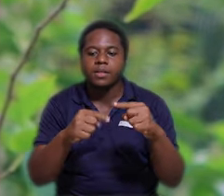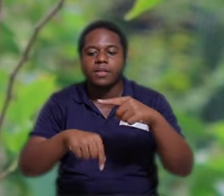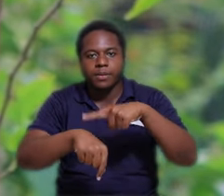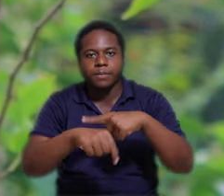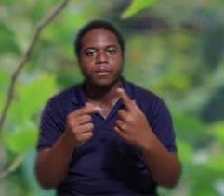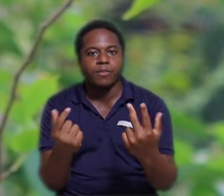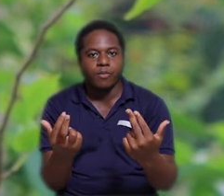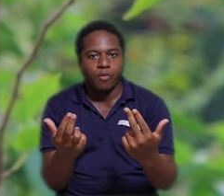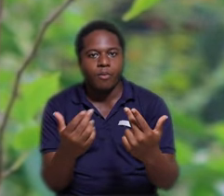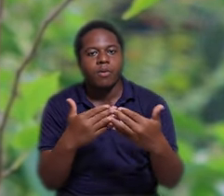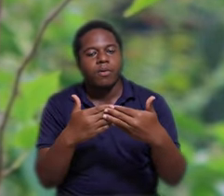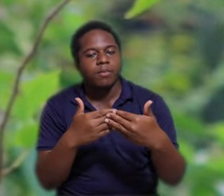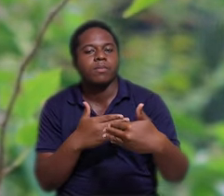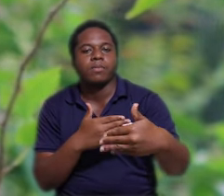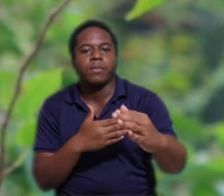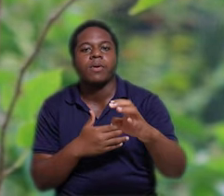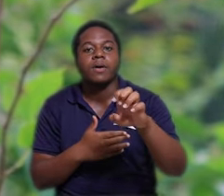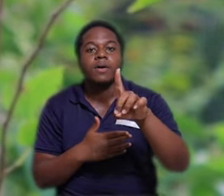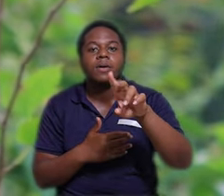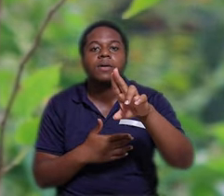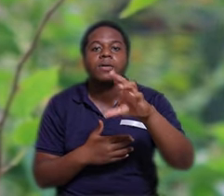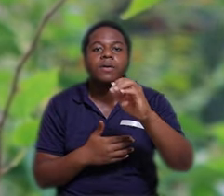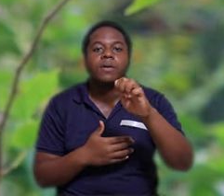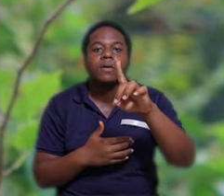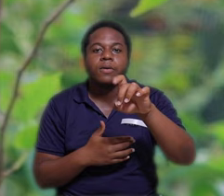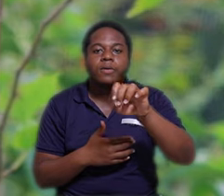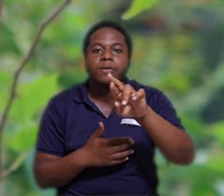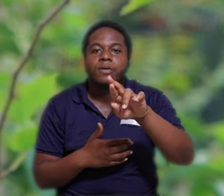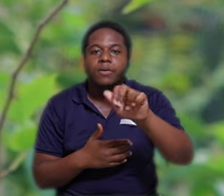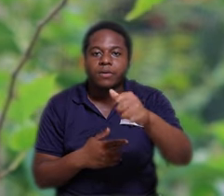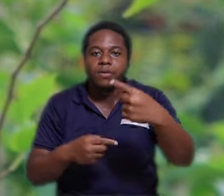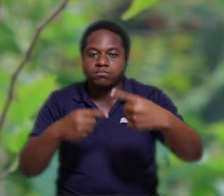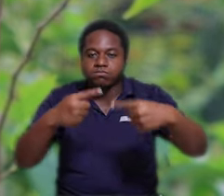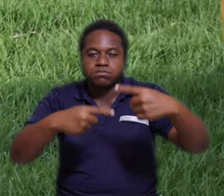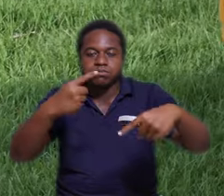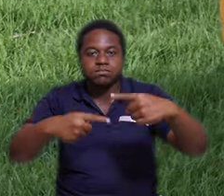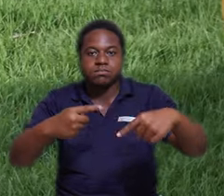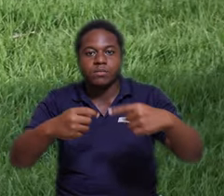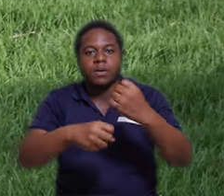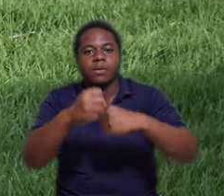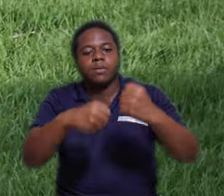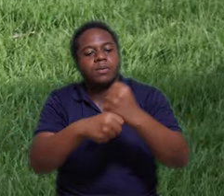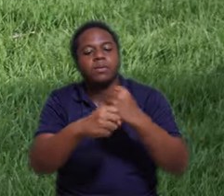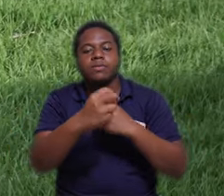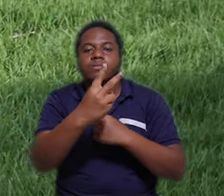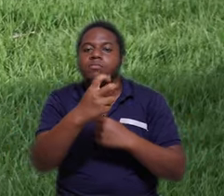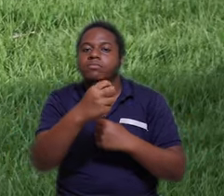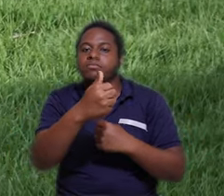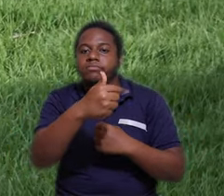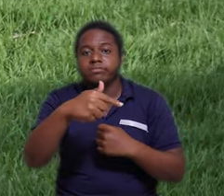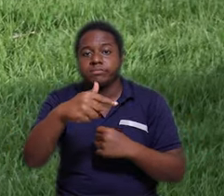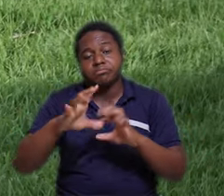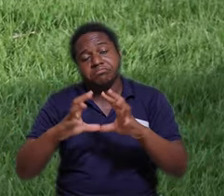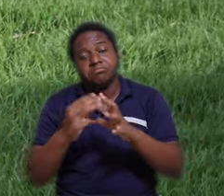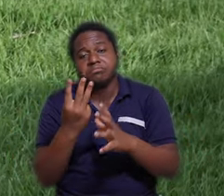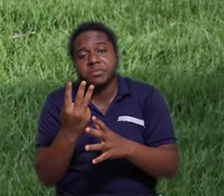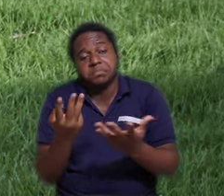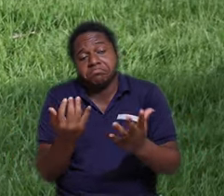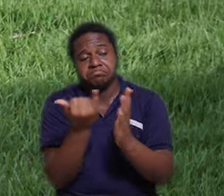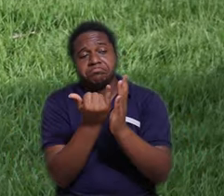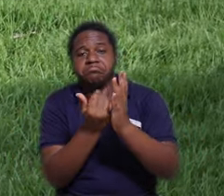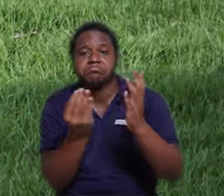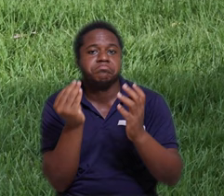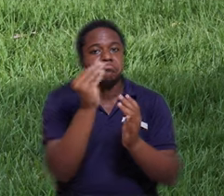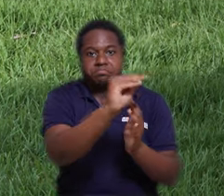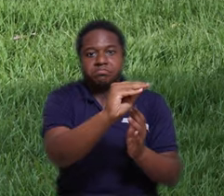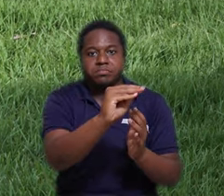coincidentemente, as inscrições para o Festival da Educadora, isso foi em 2017. E a gente, sem grandes pretensões, inscreveu a música. Eu